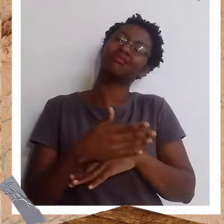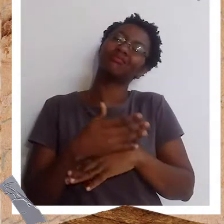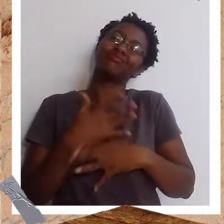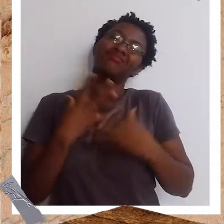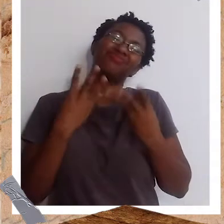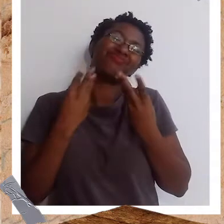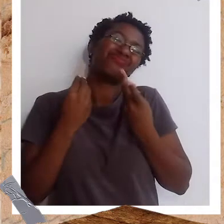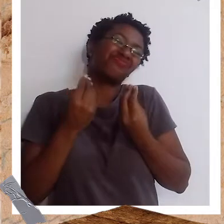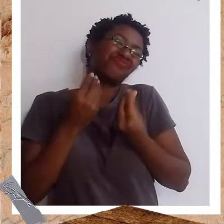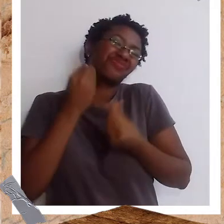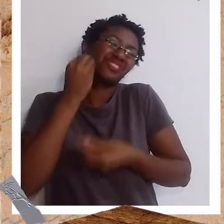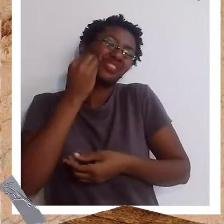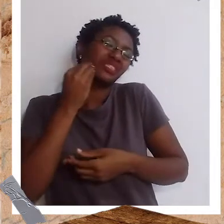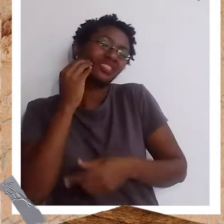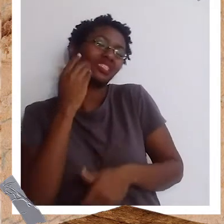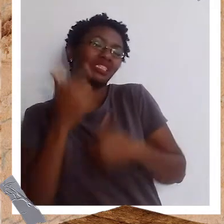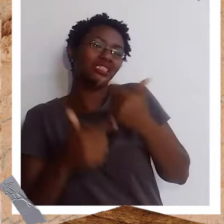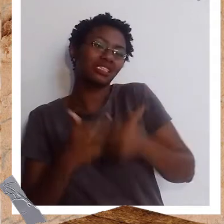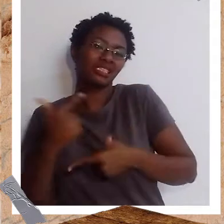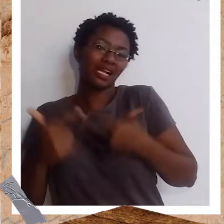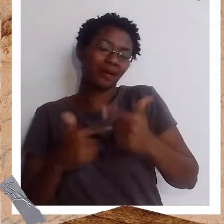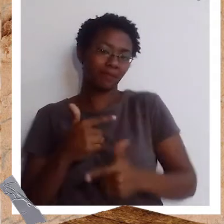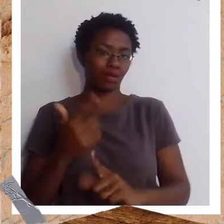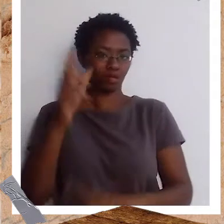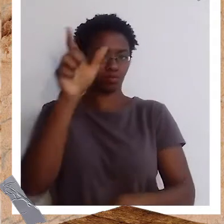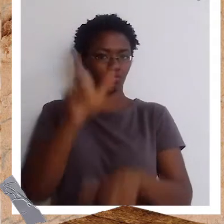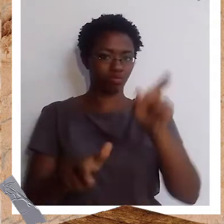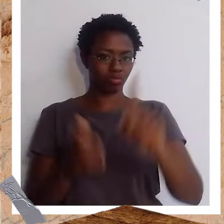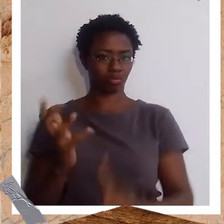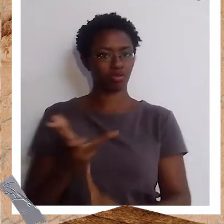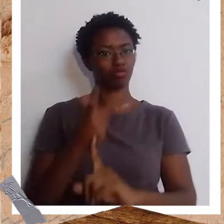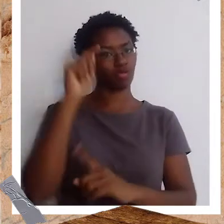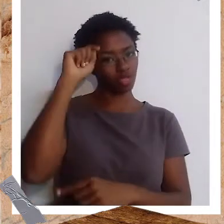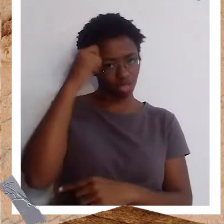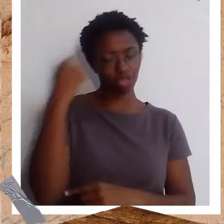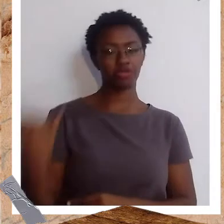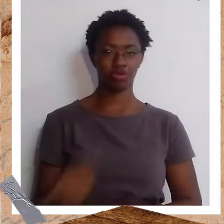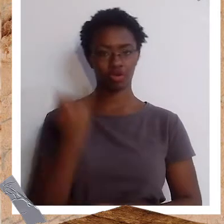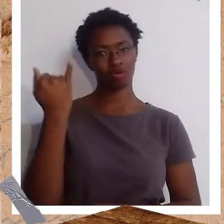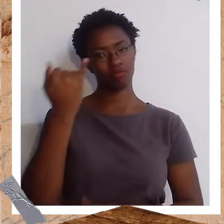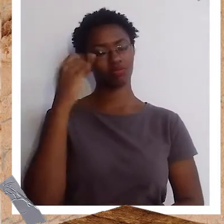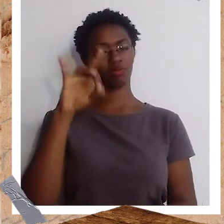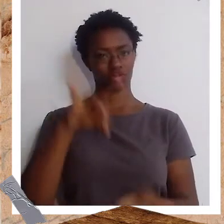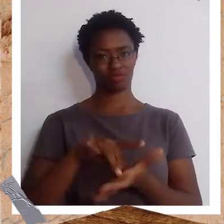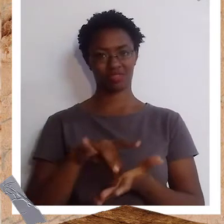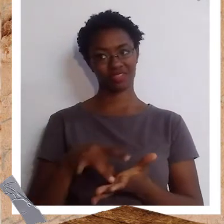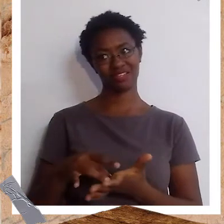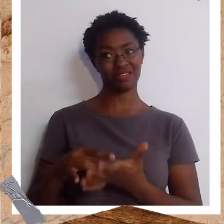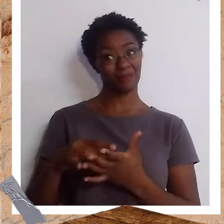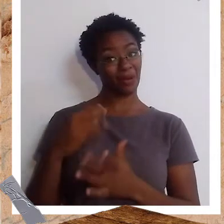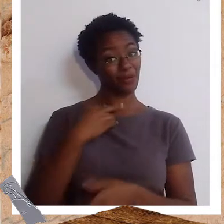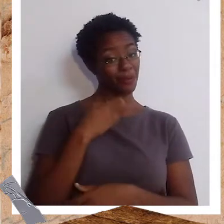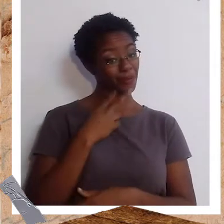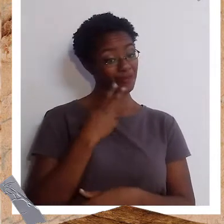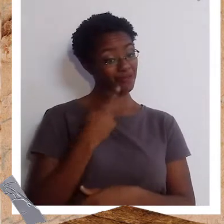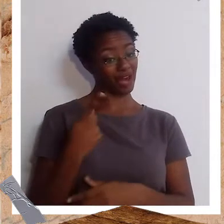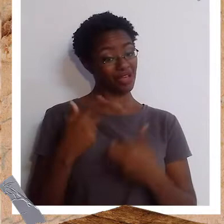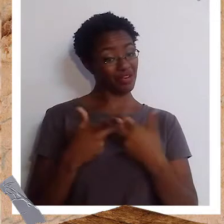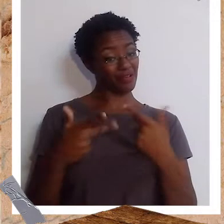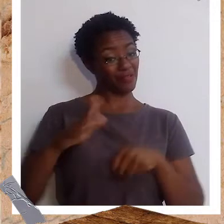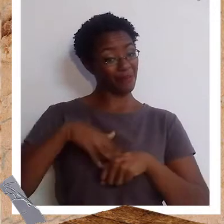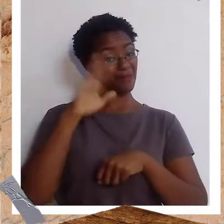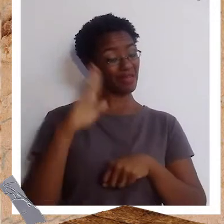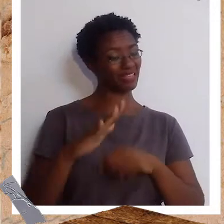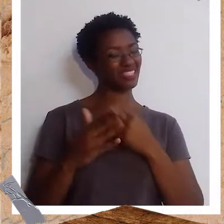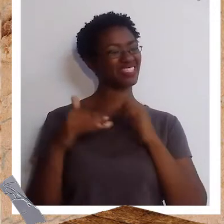no trabalho de artistas negros, muito importantes. Não é só isso que a gente pode falar, vou falar mais aqui, contar segredo que a gente não pode contar,